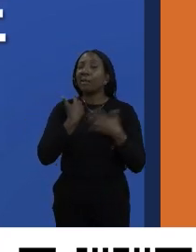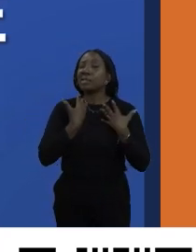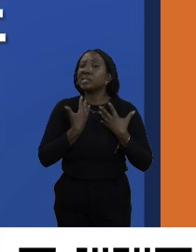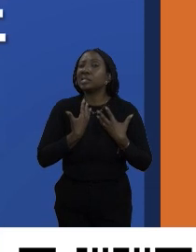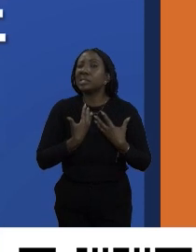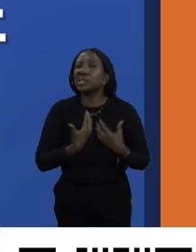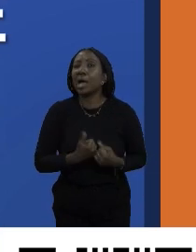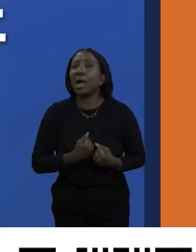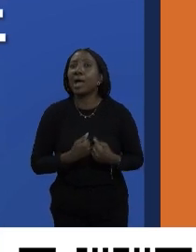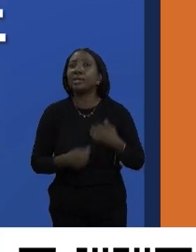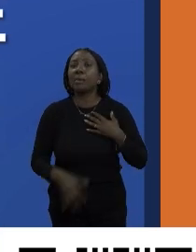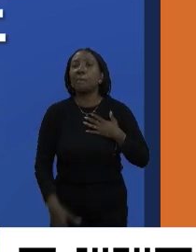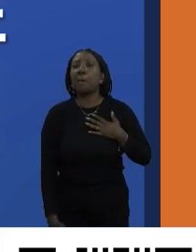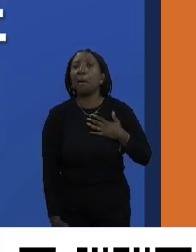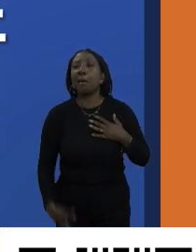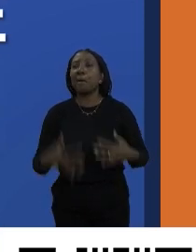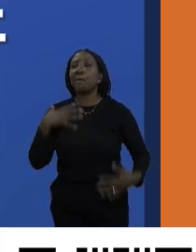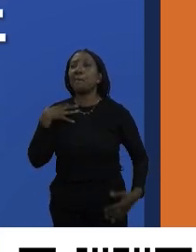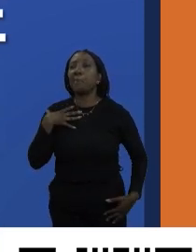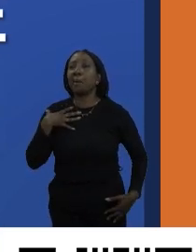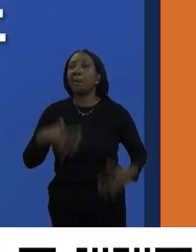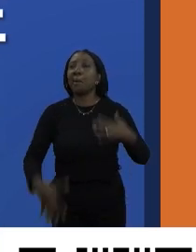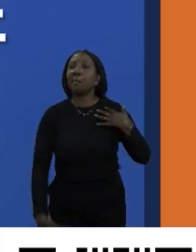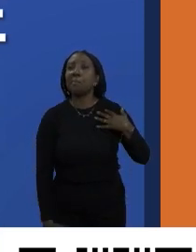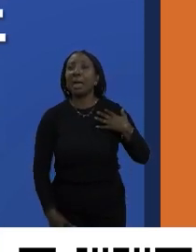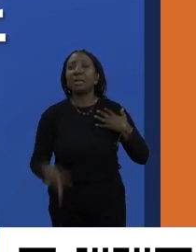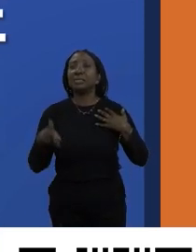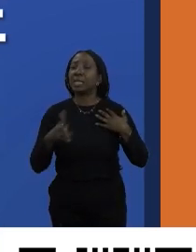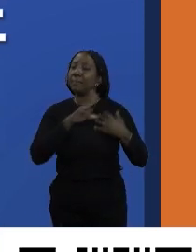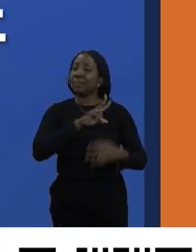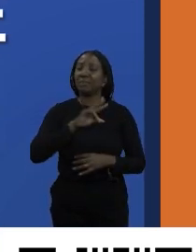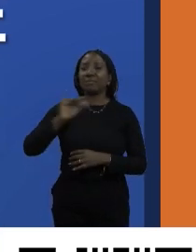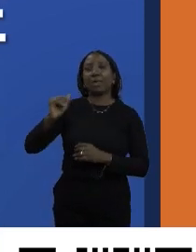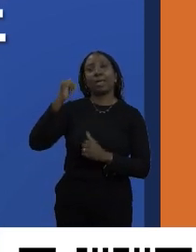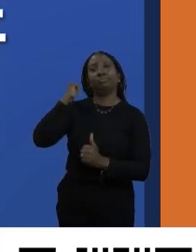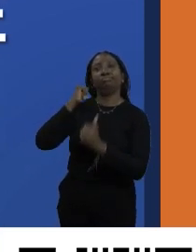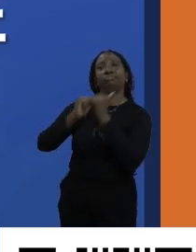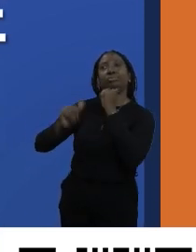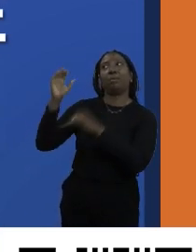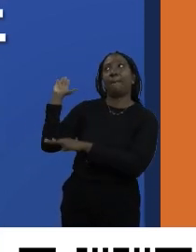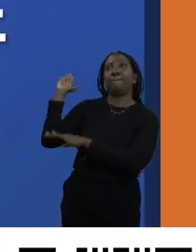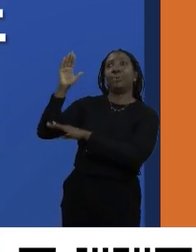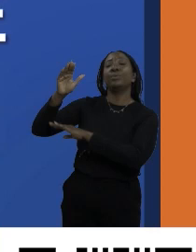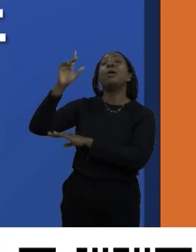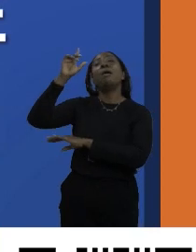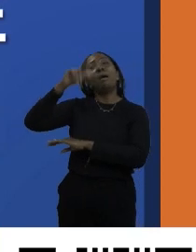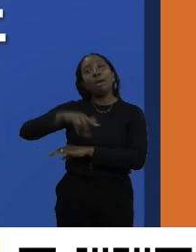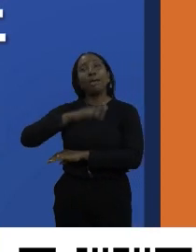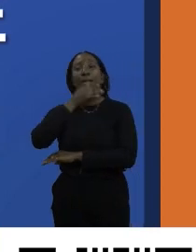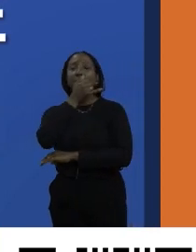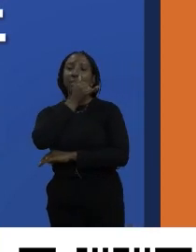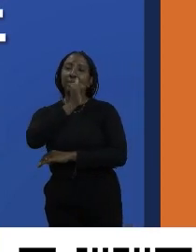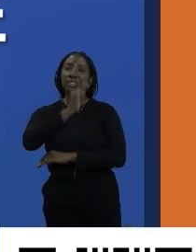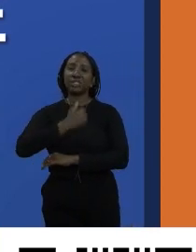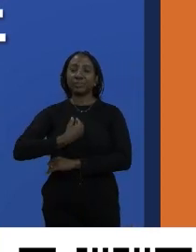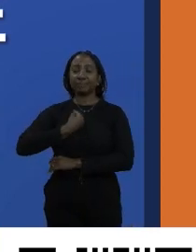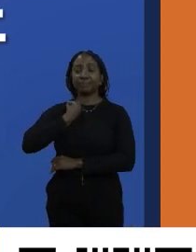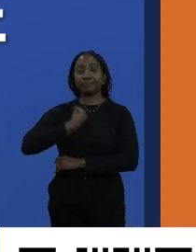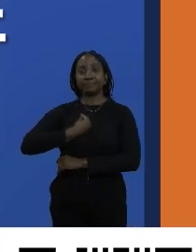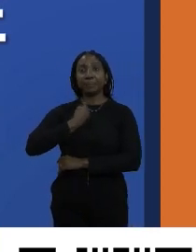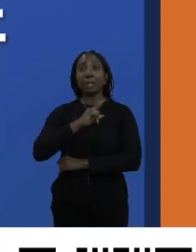assim, uma mão no coração, uma mão na perna, uma mão na panturrilha e vão para o jogo. Então, gente, essa energia existe, é uma questão de a